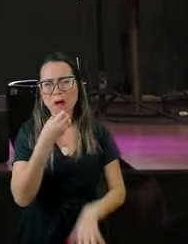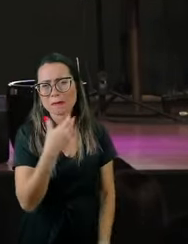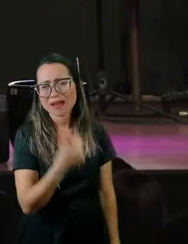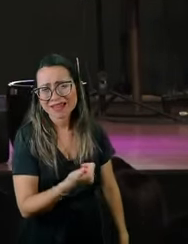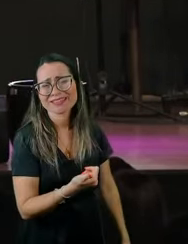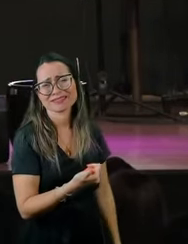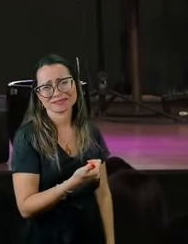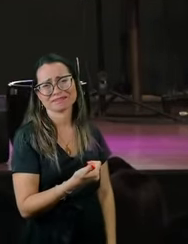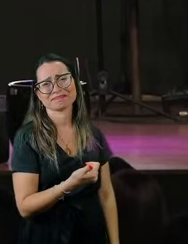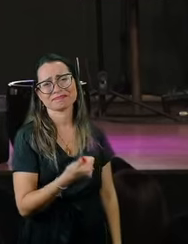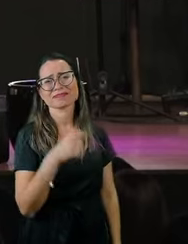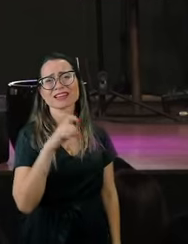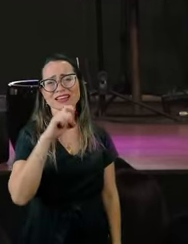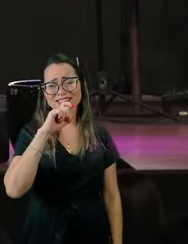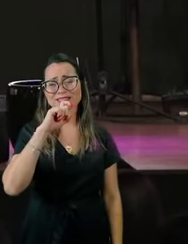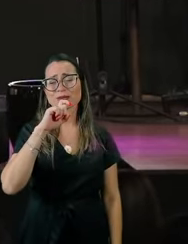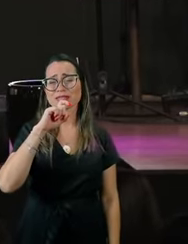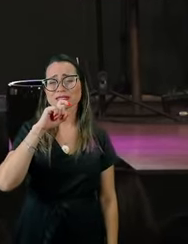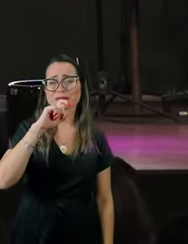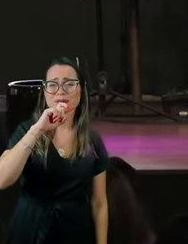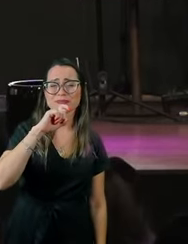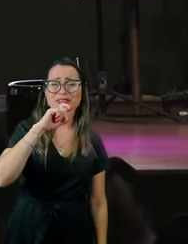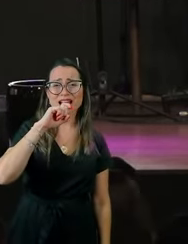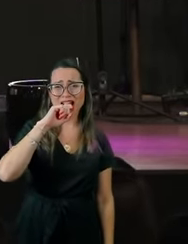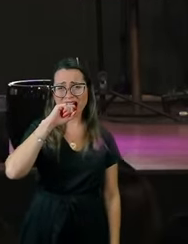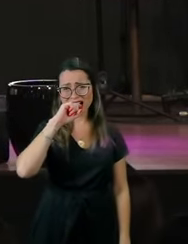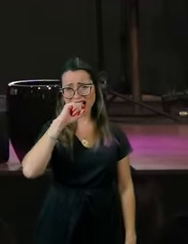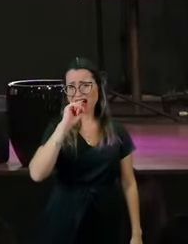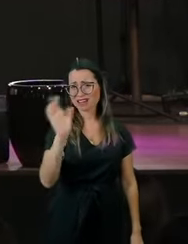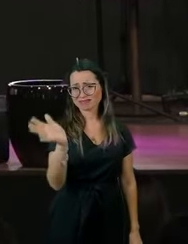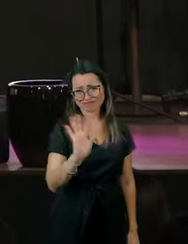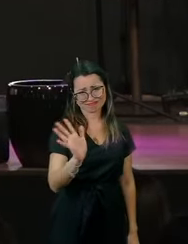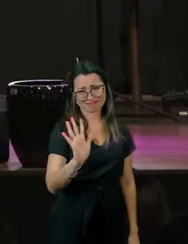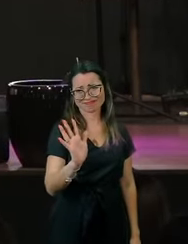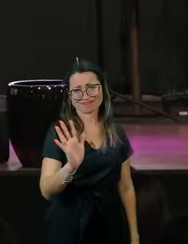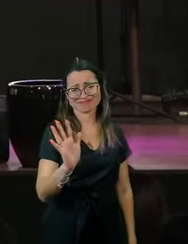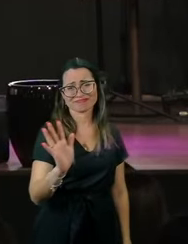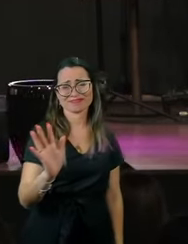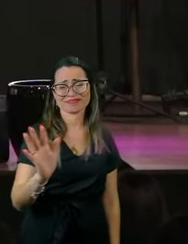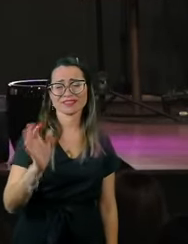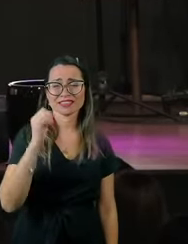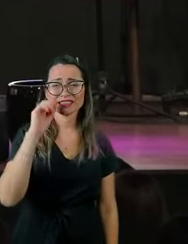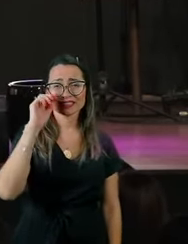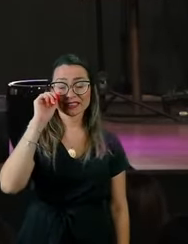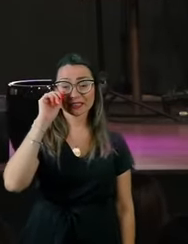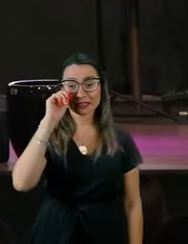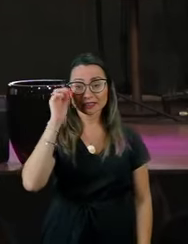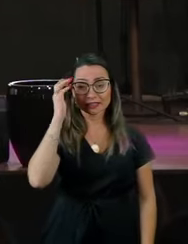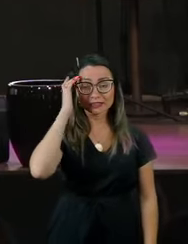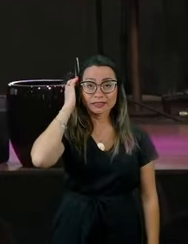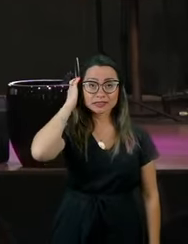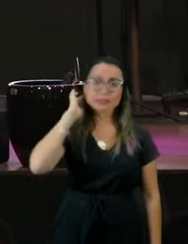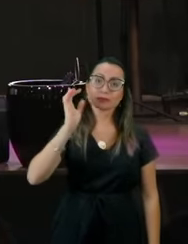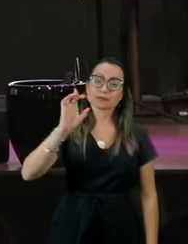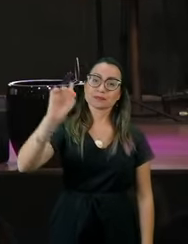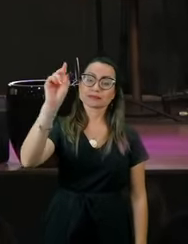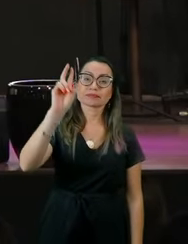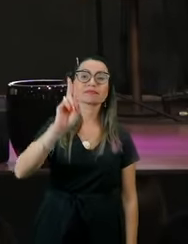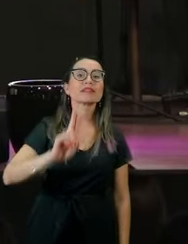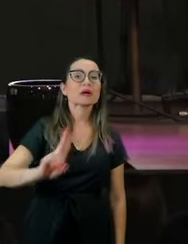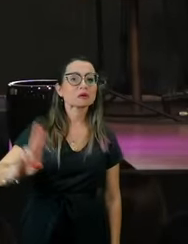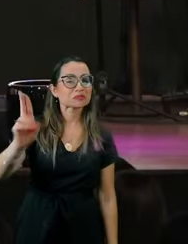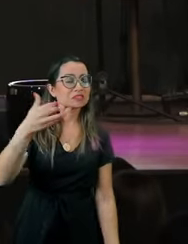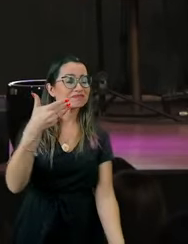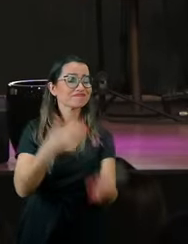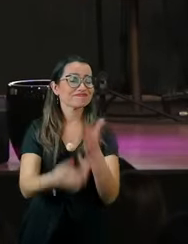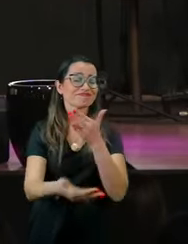bom. Entende? Ele sabe o lugar dele de funcionalidade. Deus usa como quer, quando quer